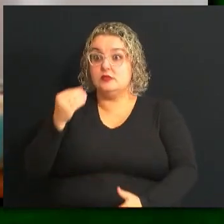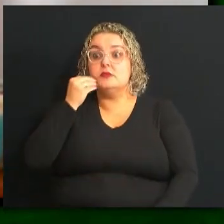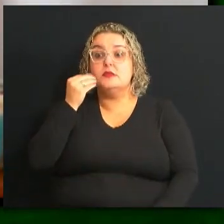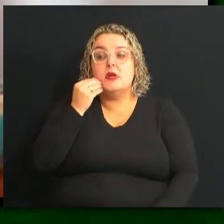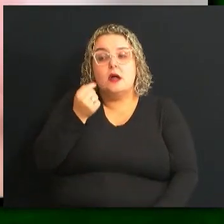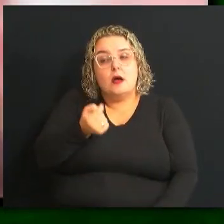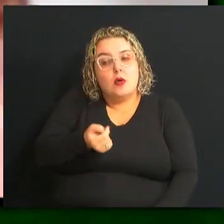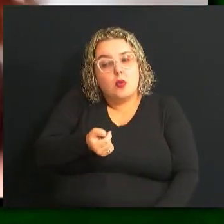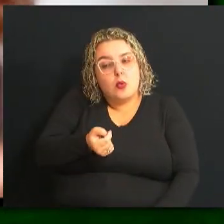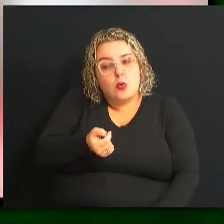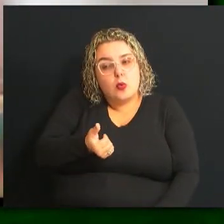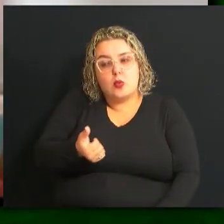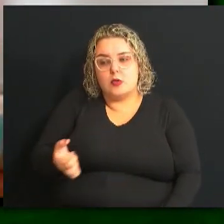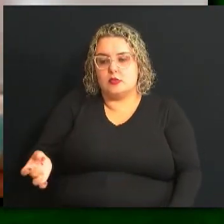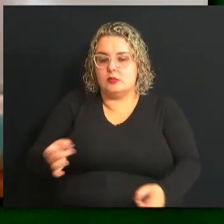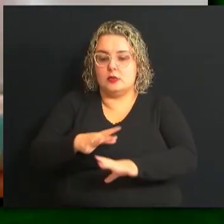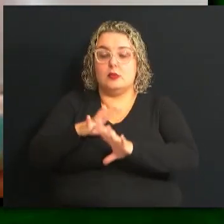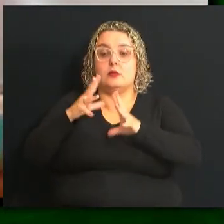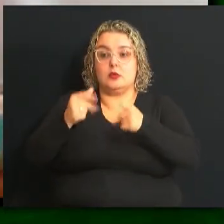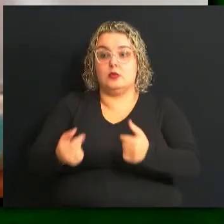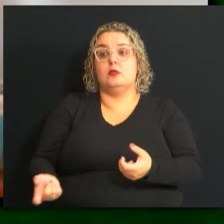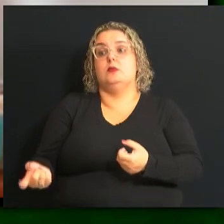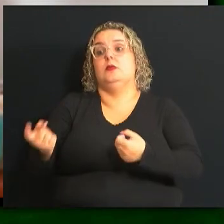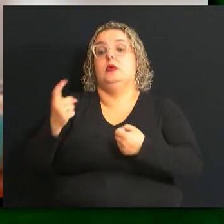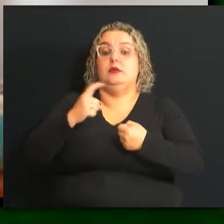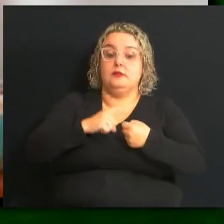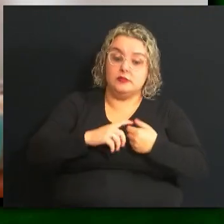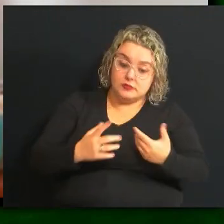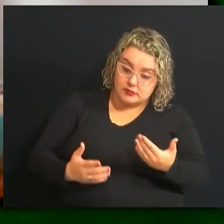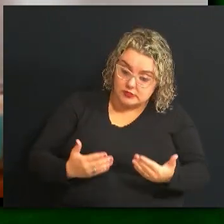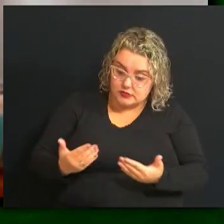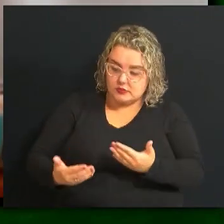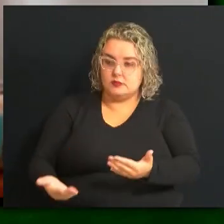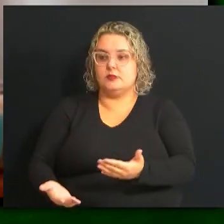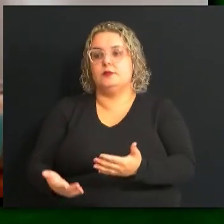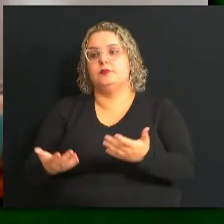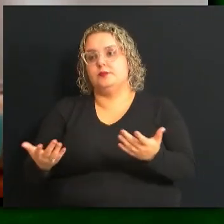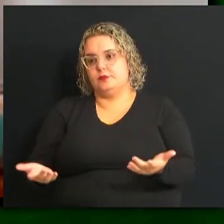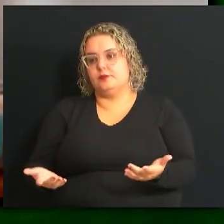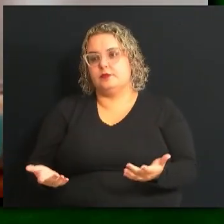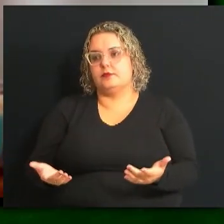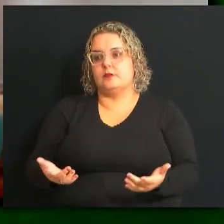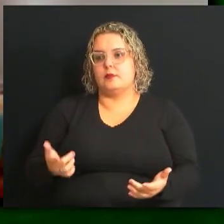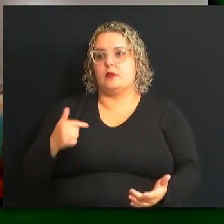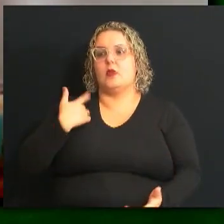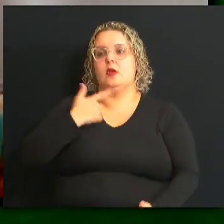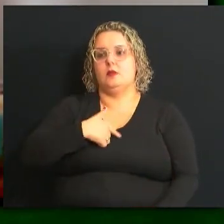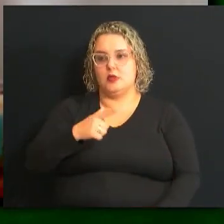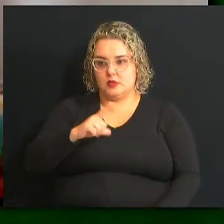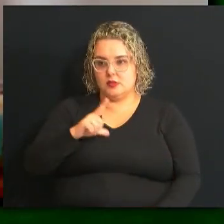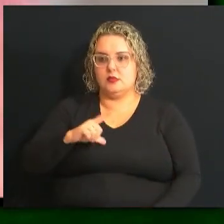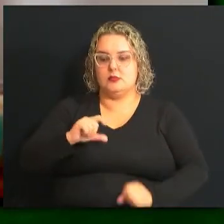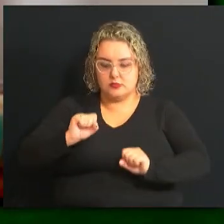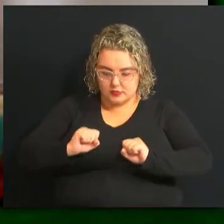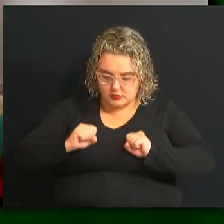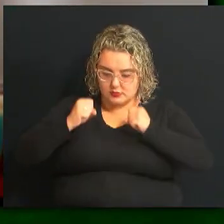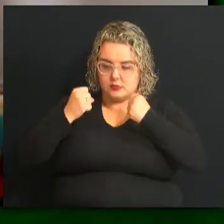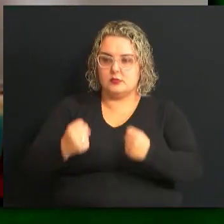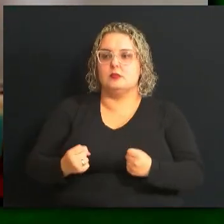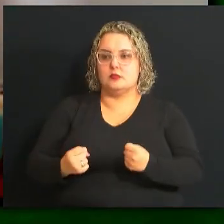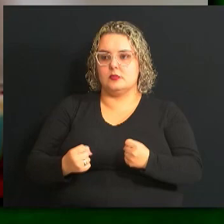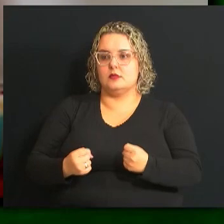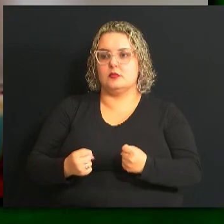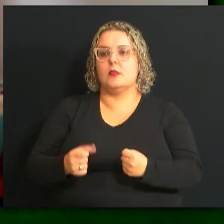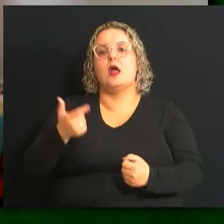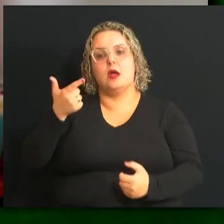quase que acabou com tudo, mas aí voltamos. Enfim, mas a gente resistimos. Contamos com isso e contamos